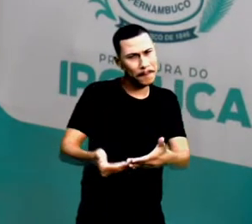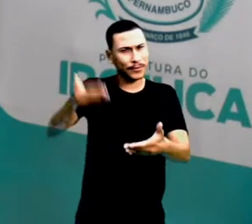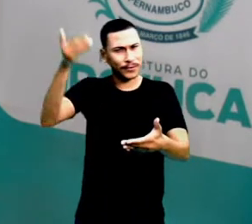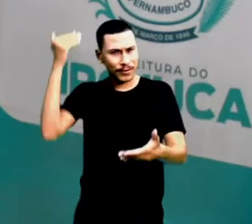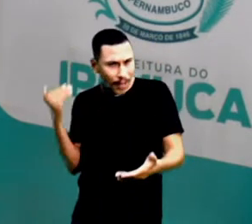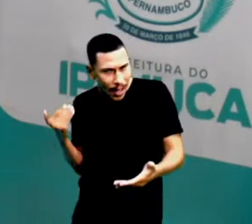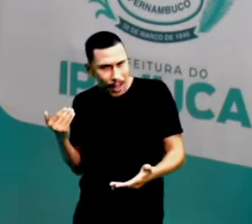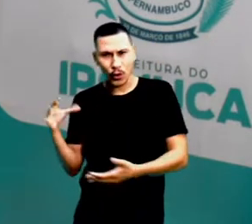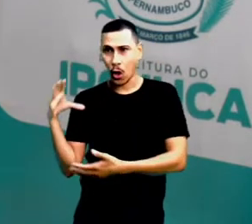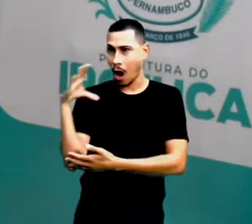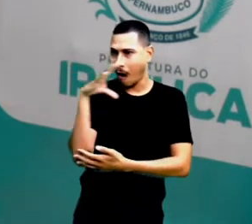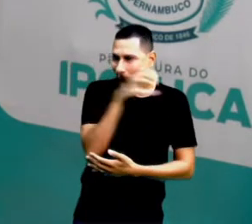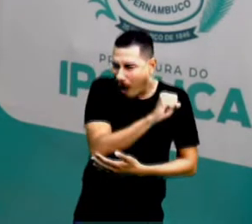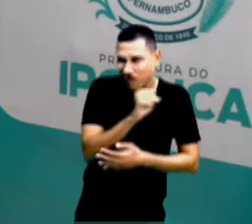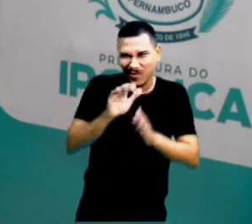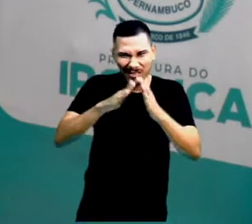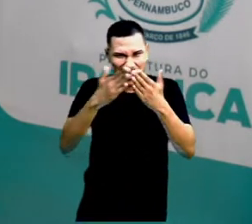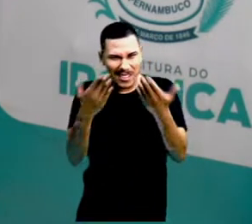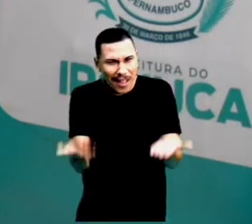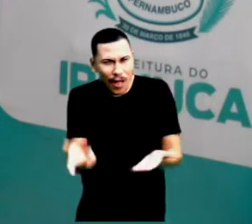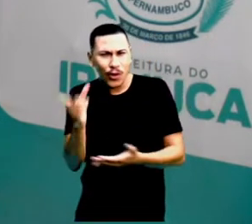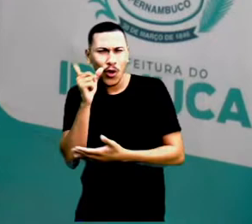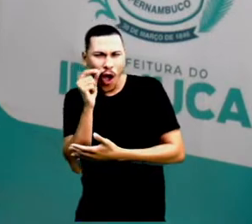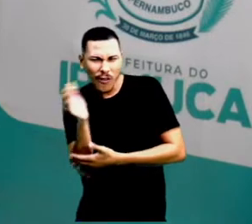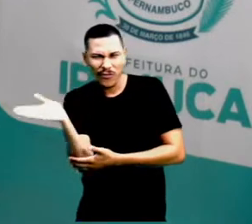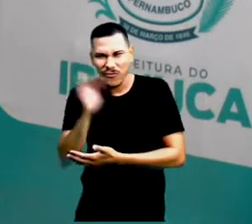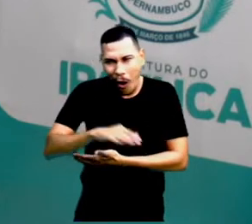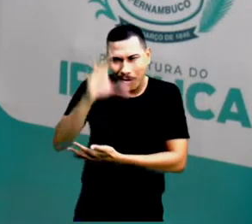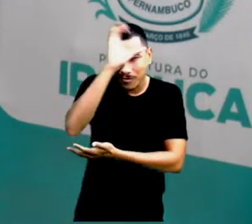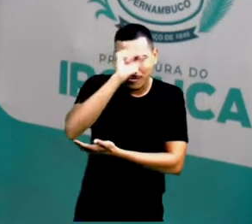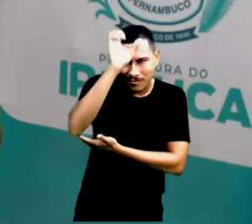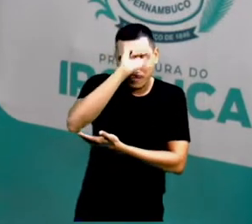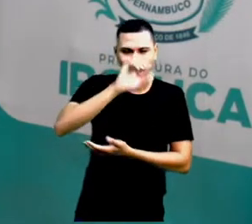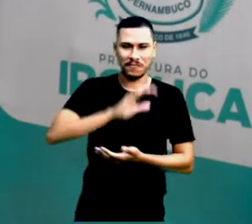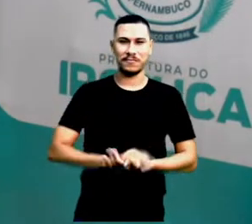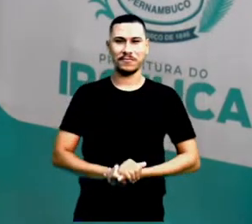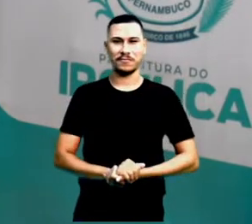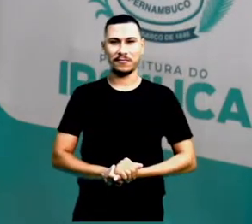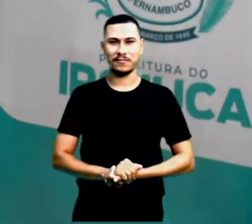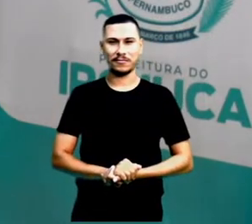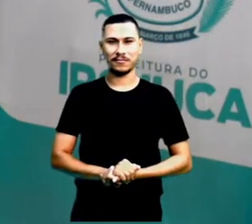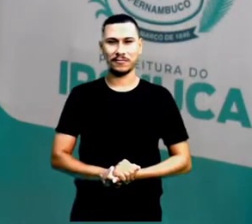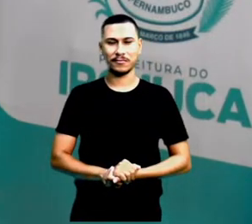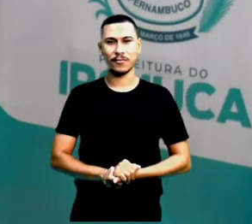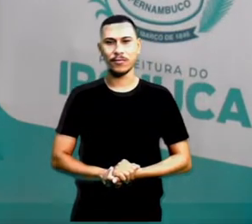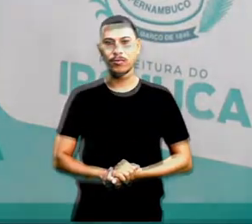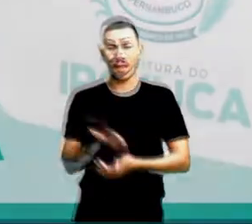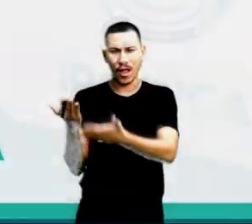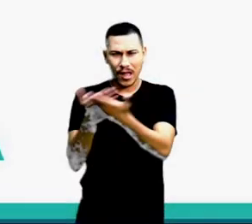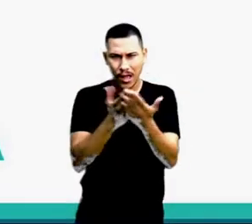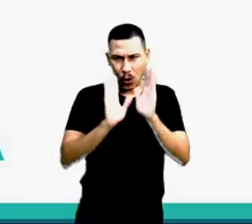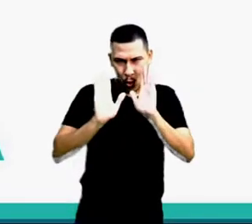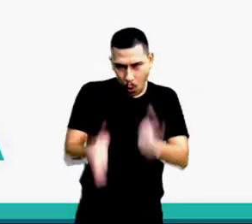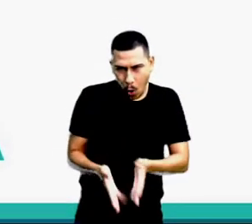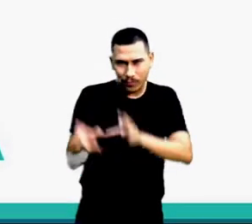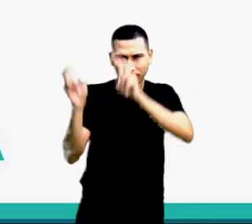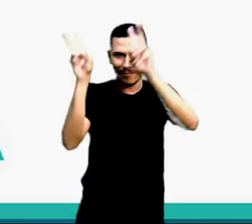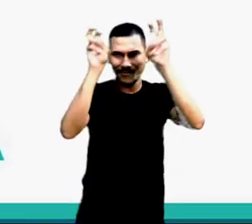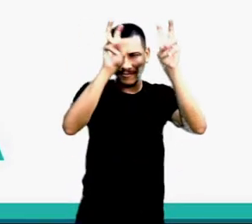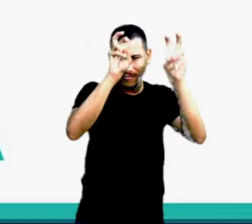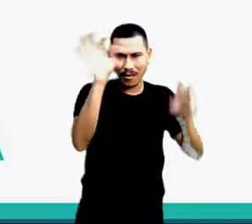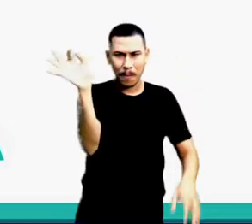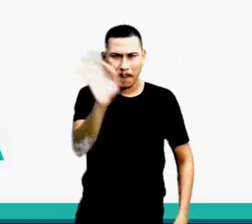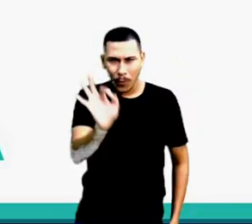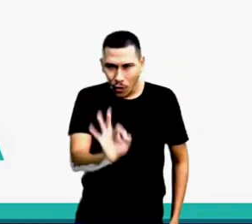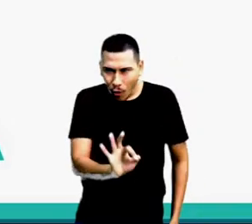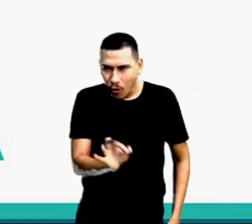perca tempo. Pegue o caderno, o lápis e vamos estudar. A aula de hoje é